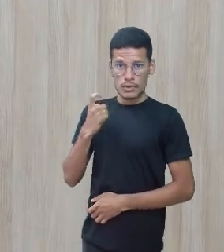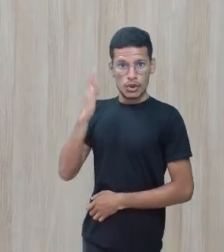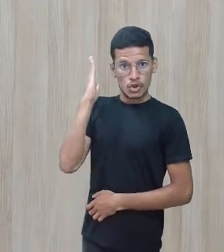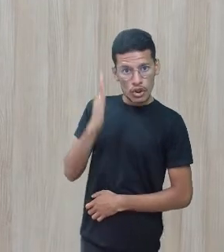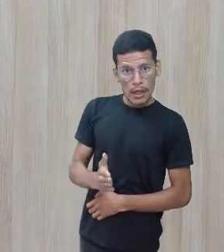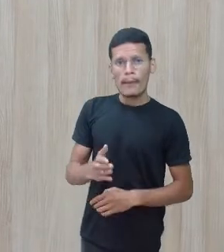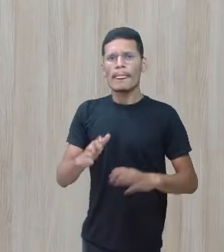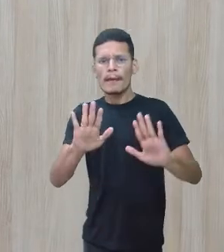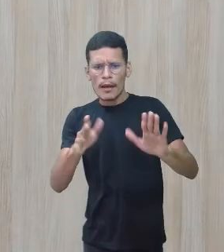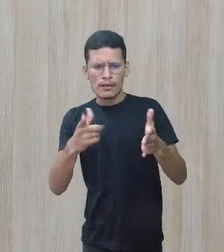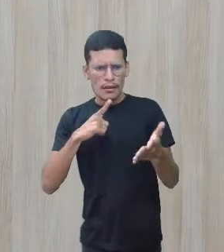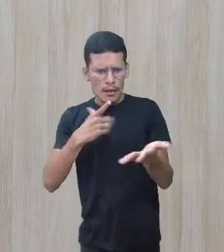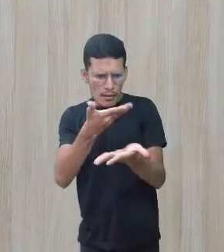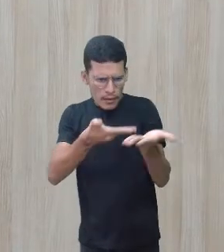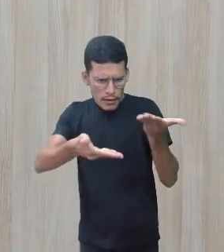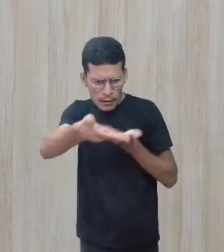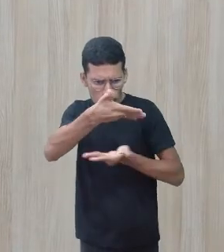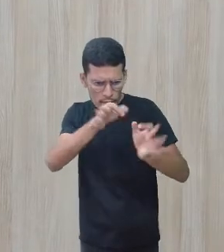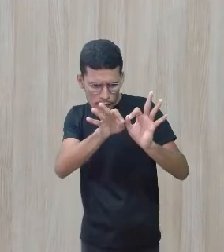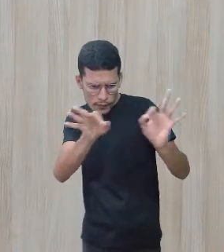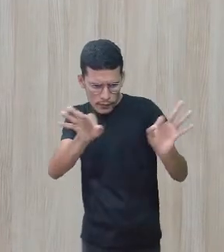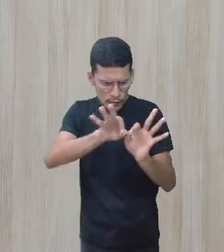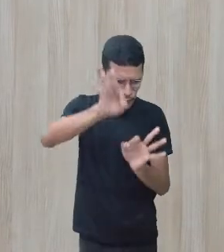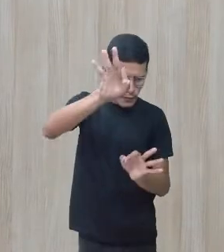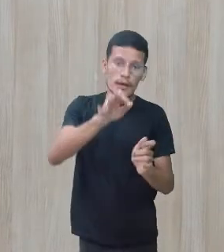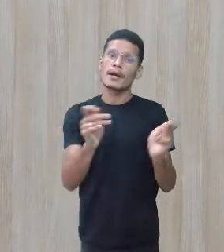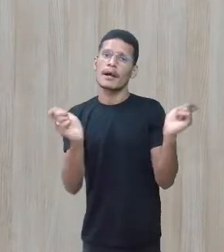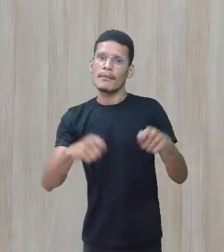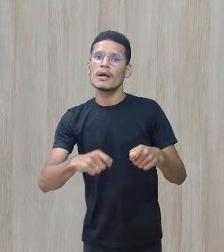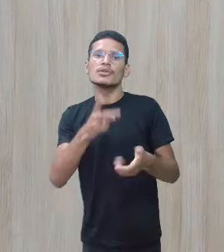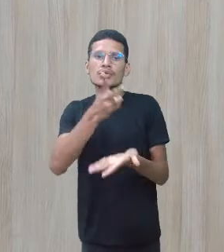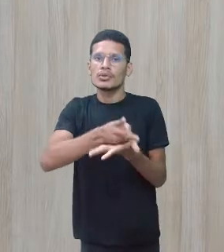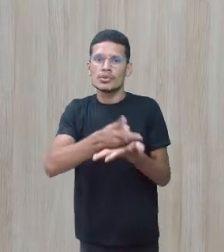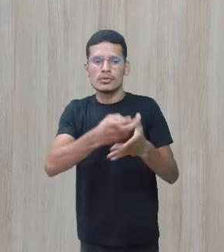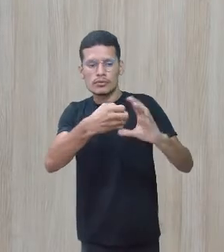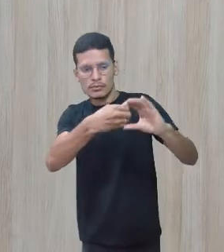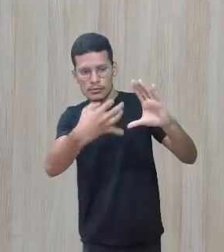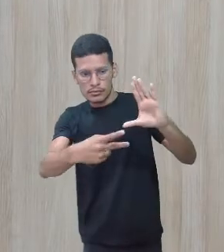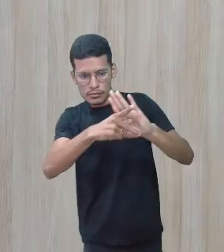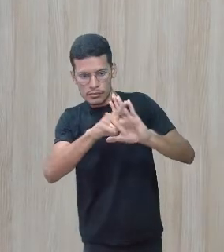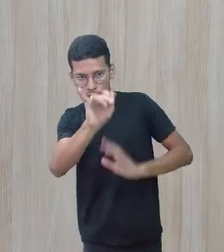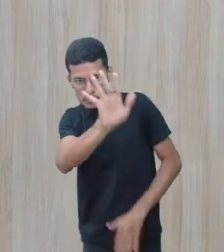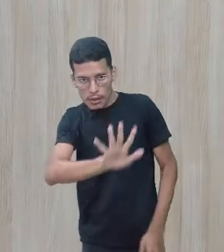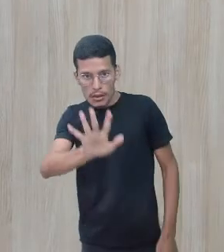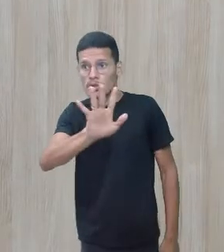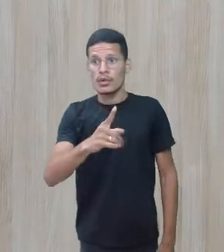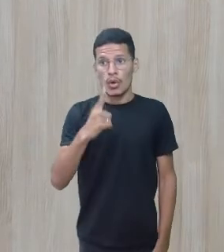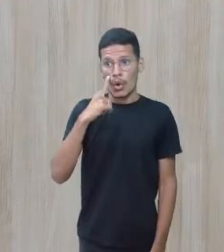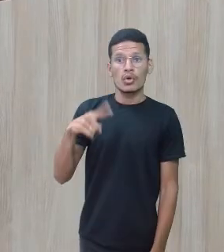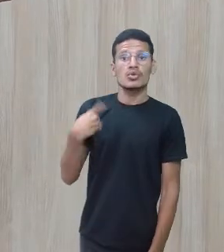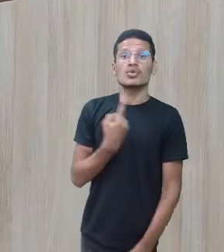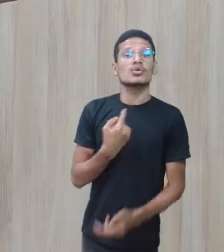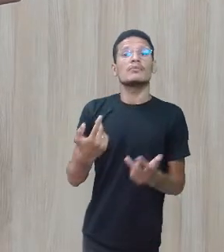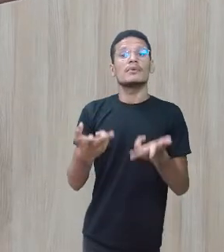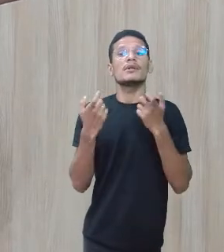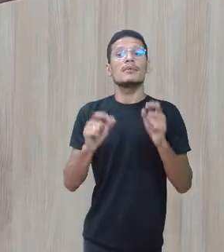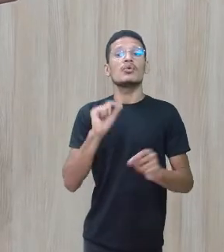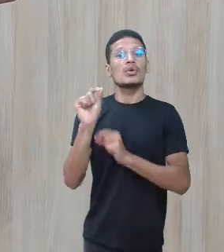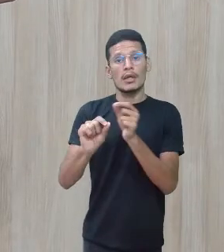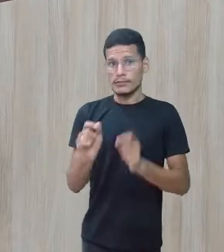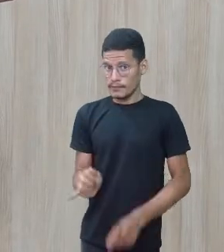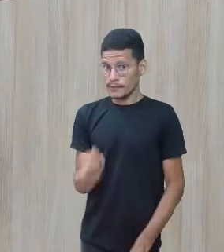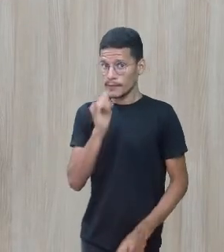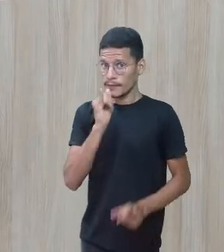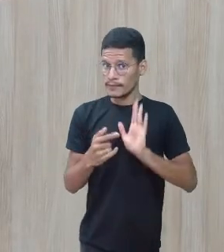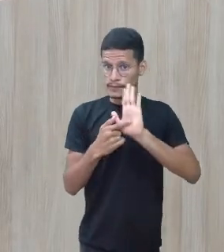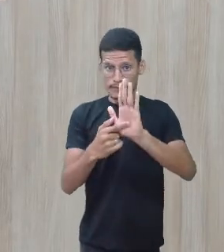as medidas, a gente tem que manter as características daquela figura, tá certo? Então, o que a gente começa a perceber? Que esses exemplos